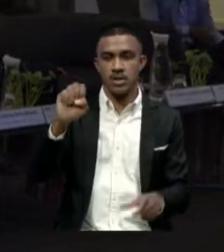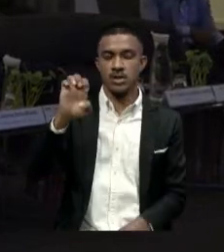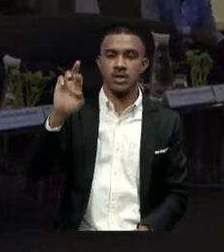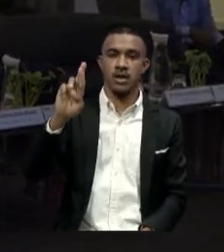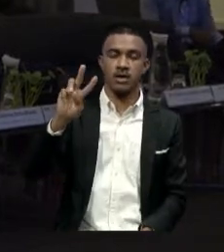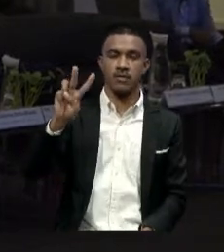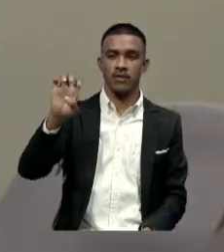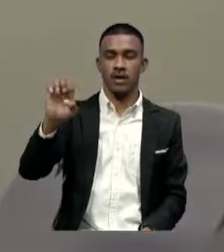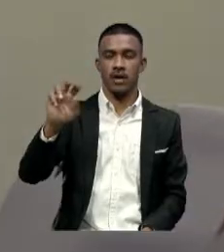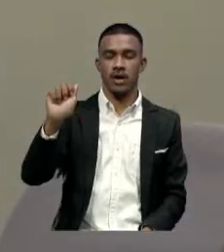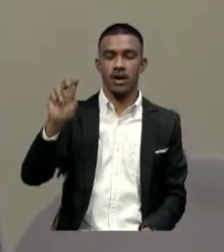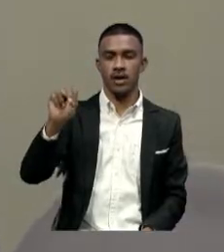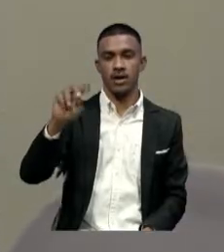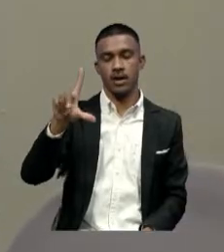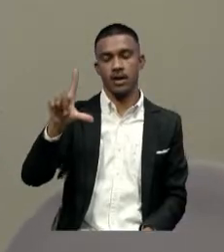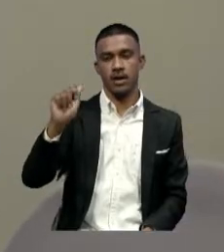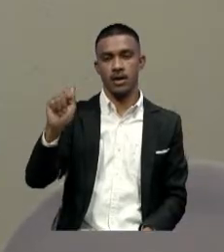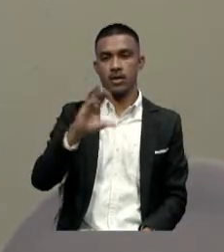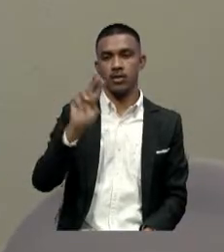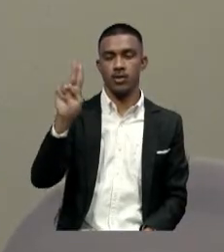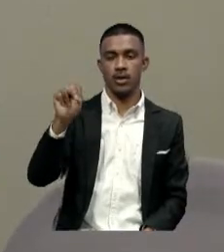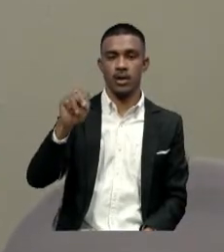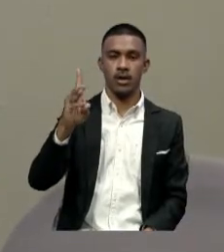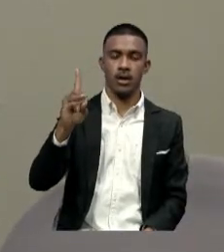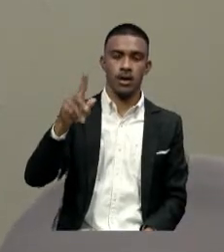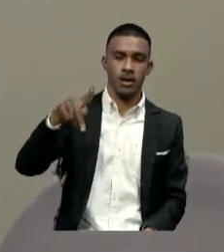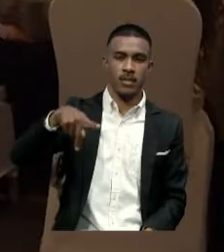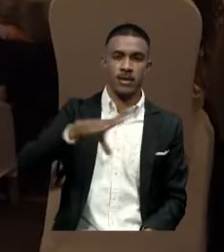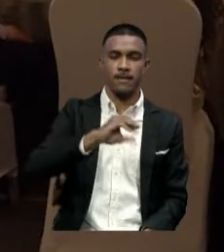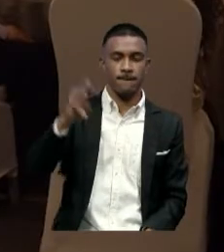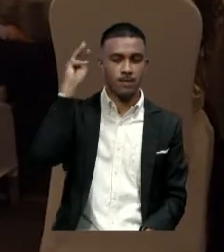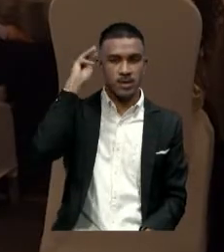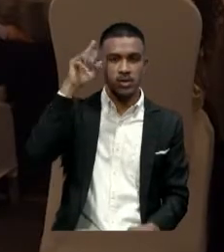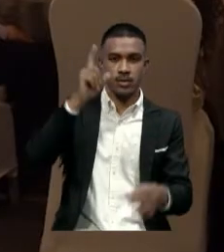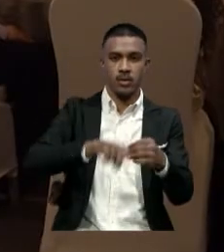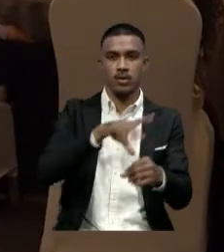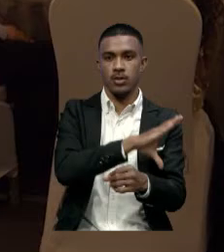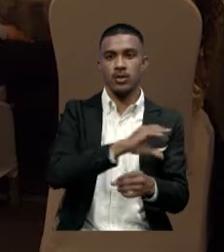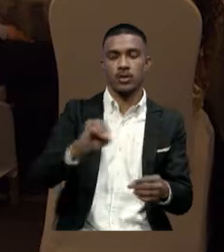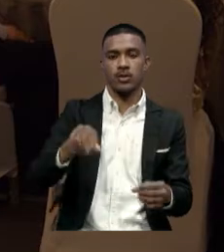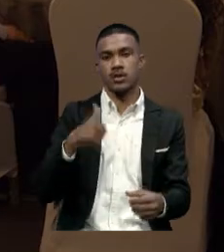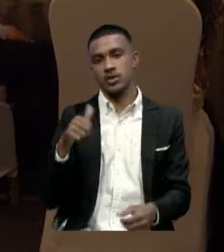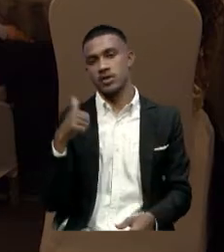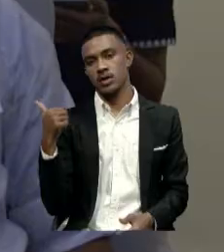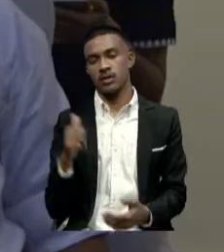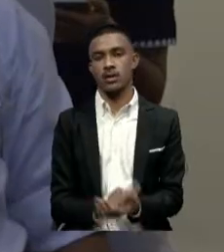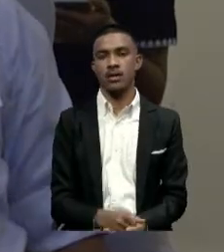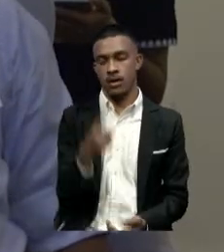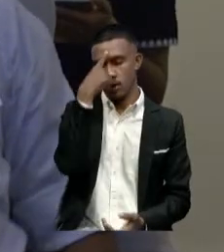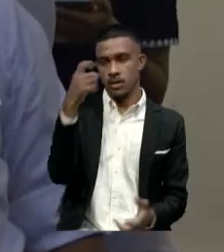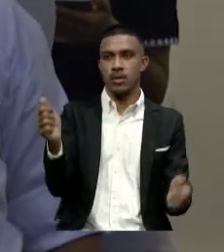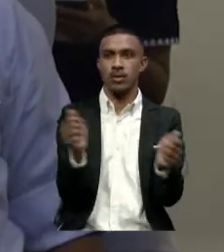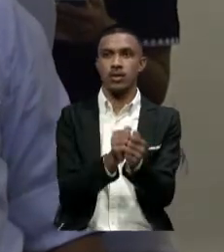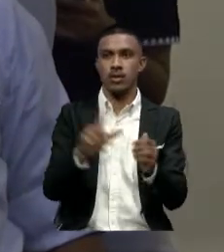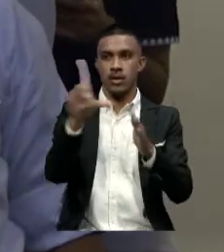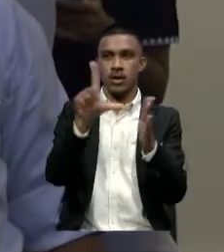ANLA, ADB, UNDP, Ministério Petróleo no Recursos Minerais, no Selo Xelutan. Também né, esboço